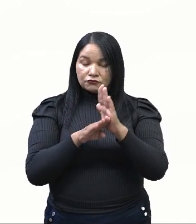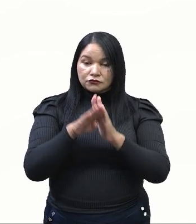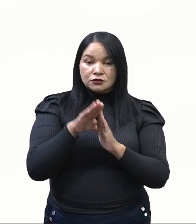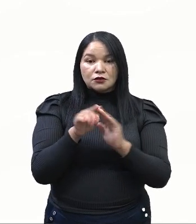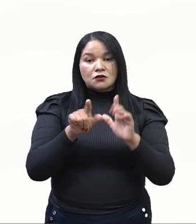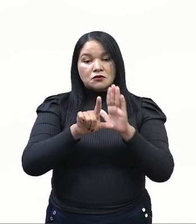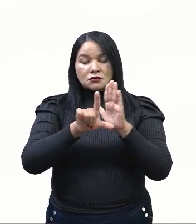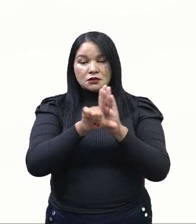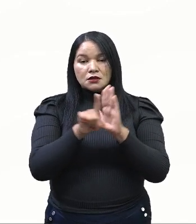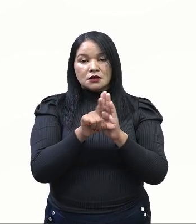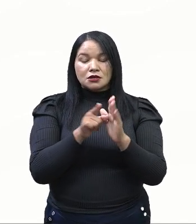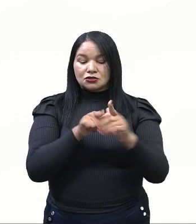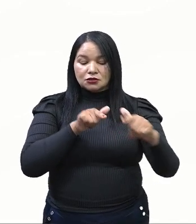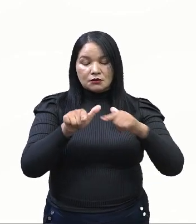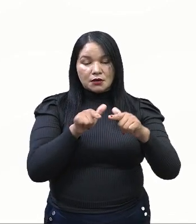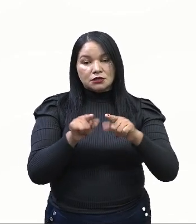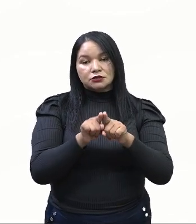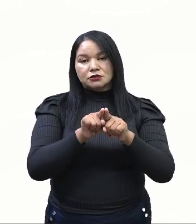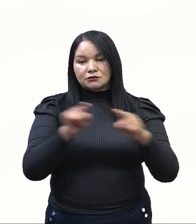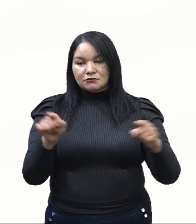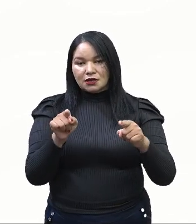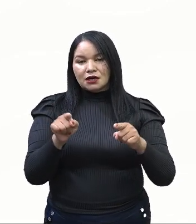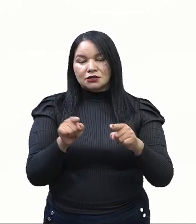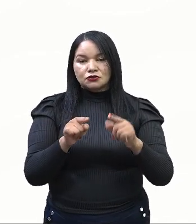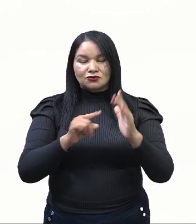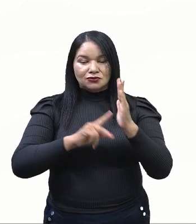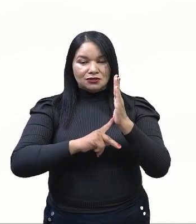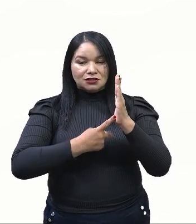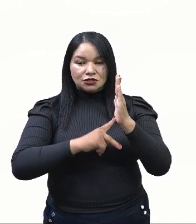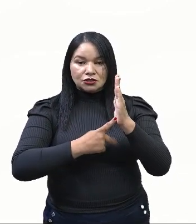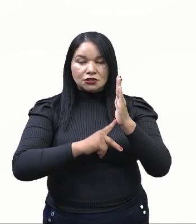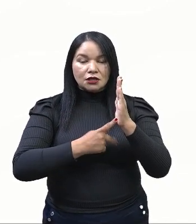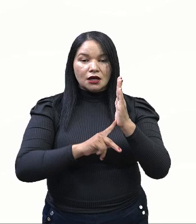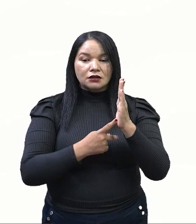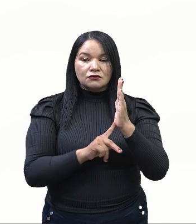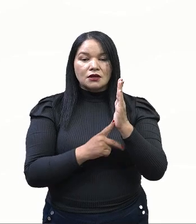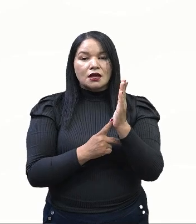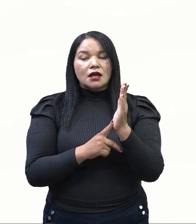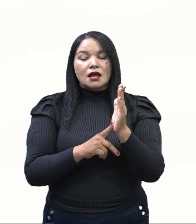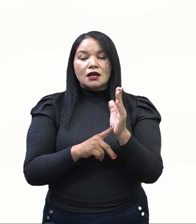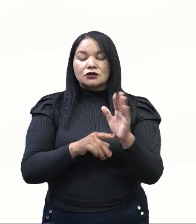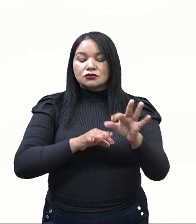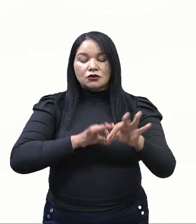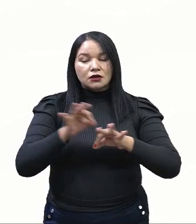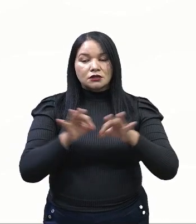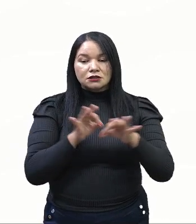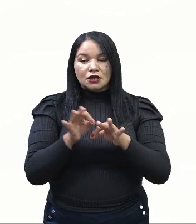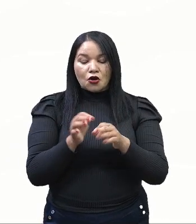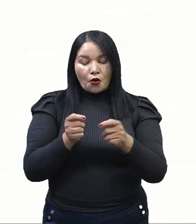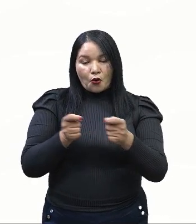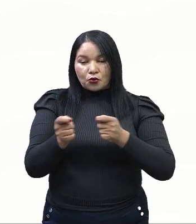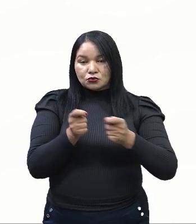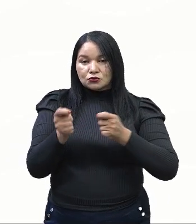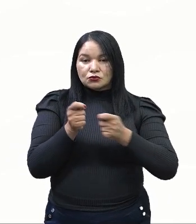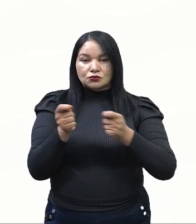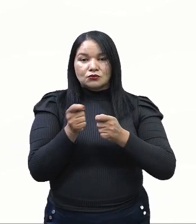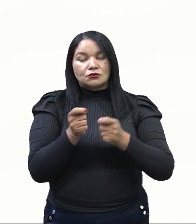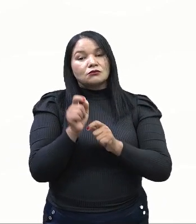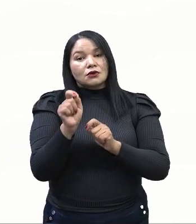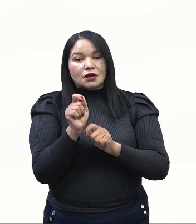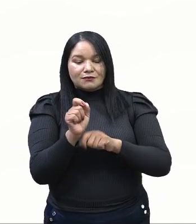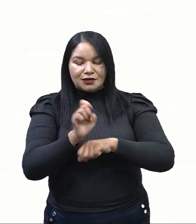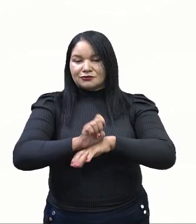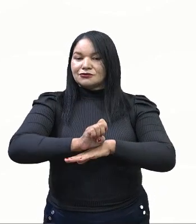legislação trabalhista, os sindicatos, no entanto, eles passaram a ser controlados pelo